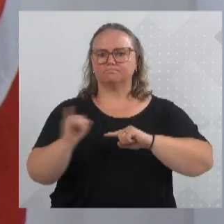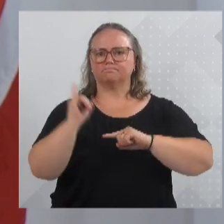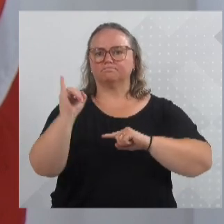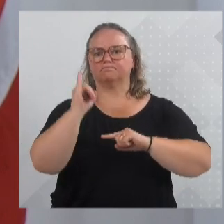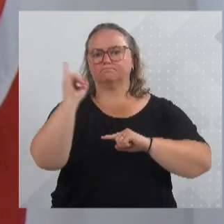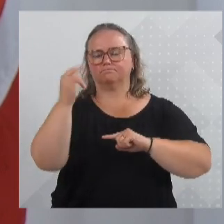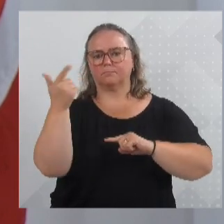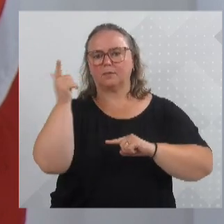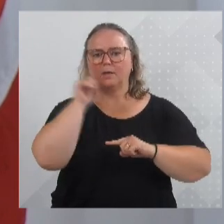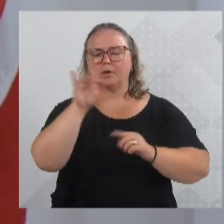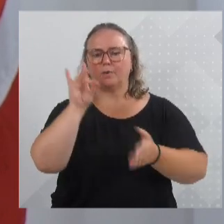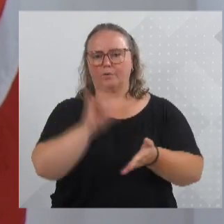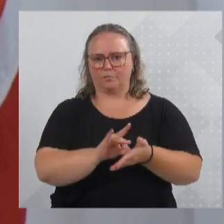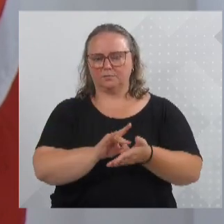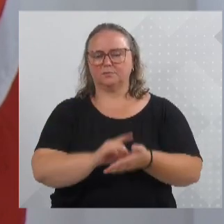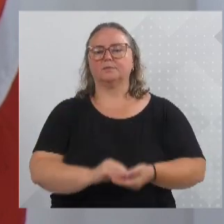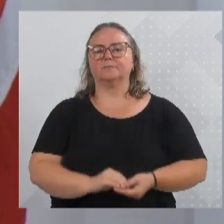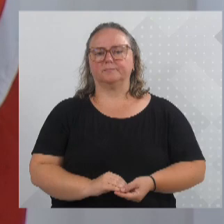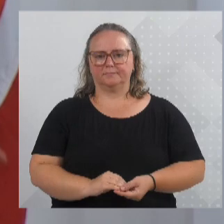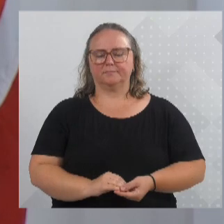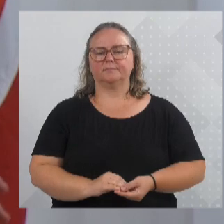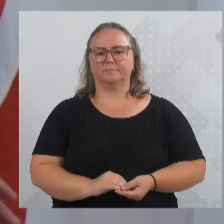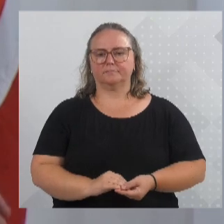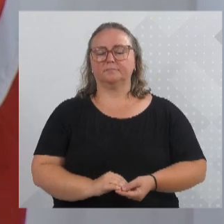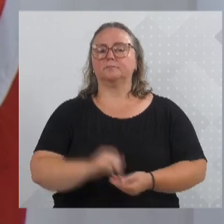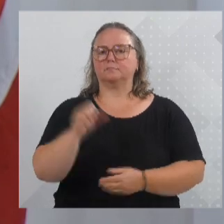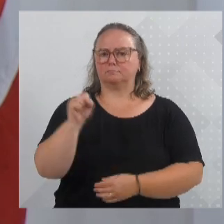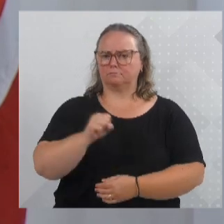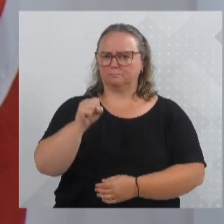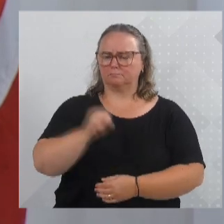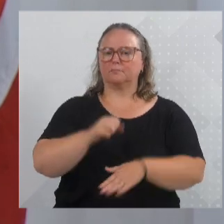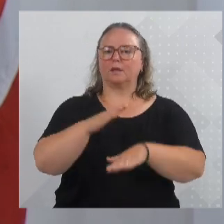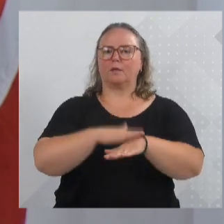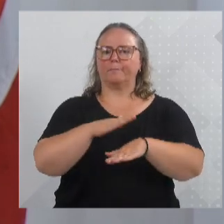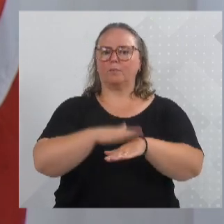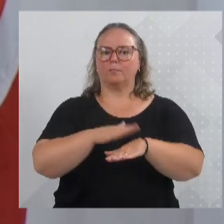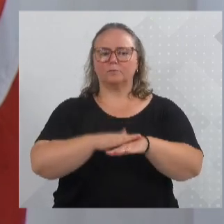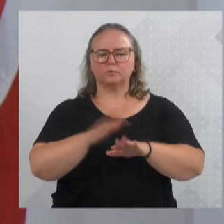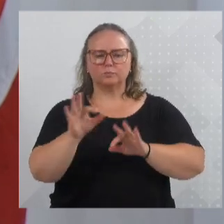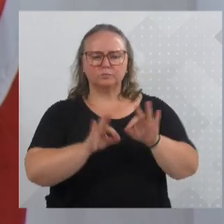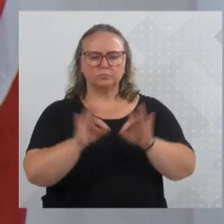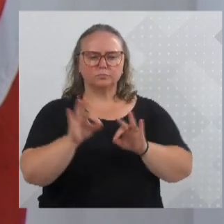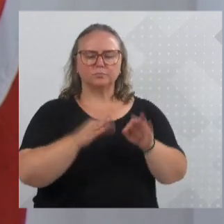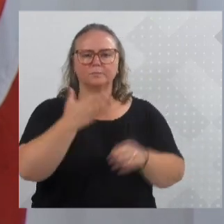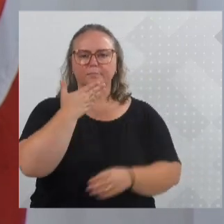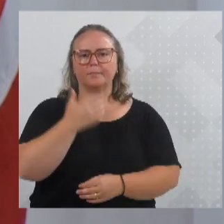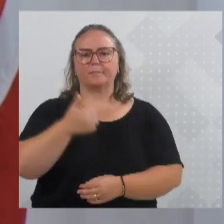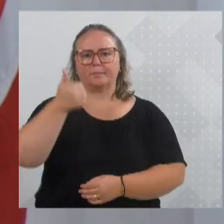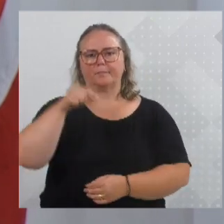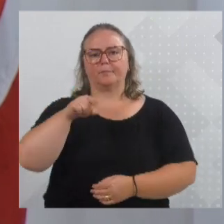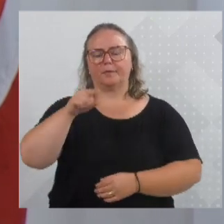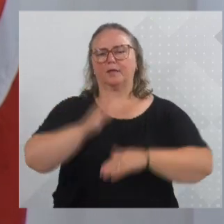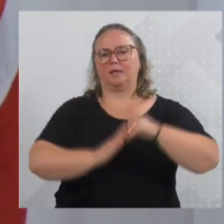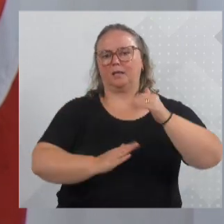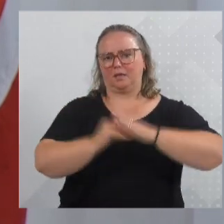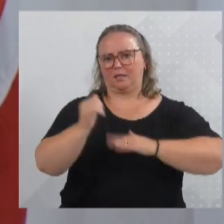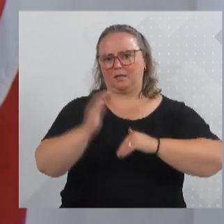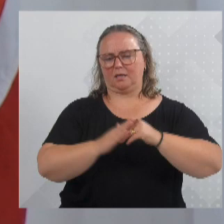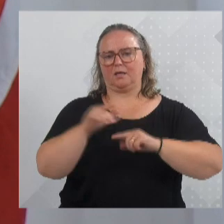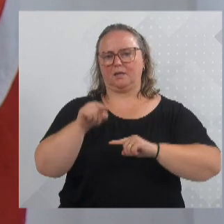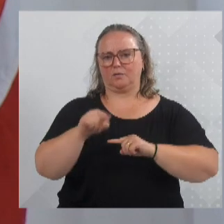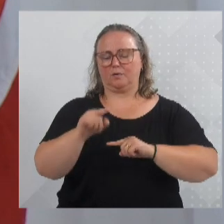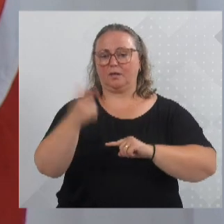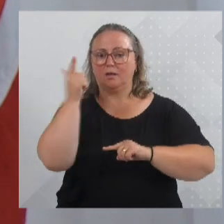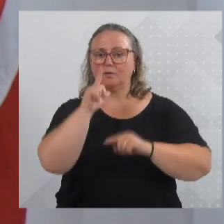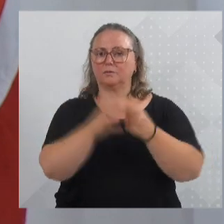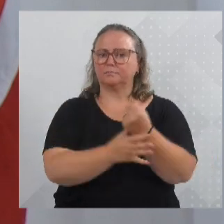Há, sem dúvida, um momento em que nós precisamos viabilizar aí essa obra para que possamos trazer